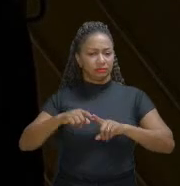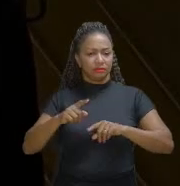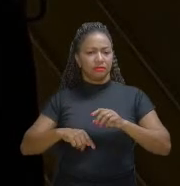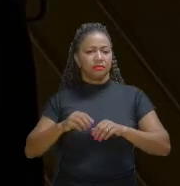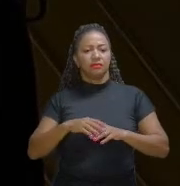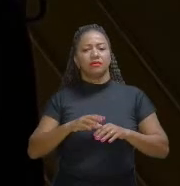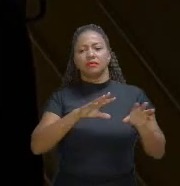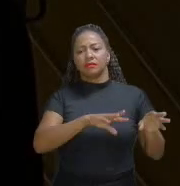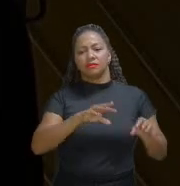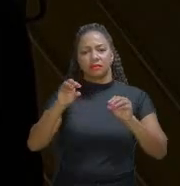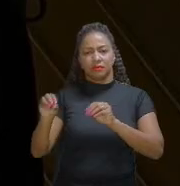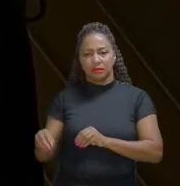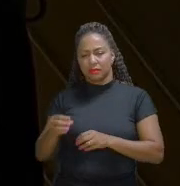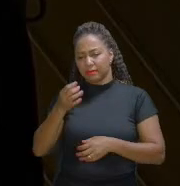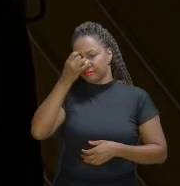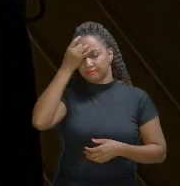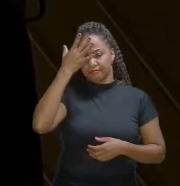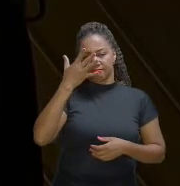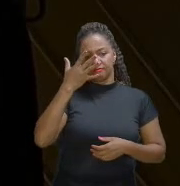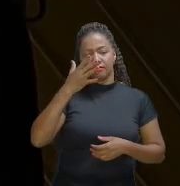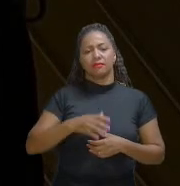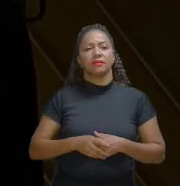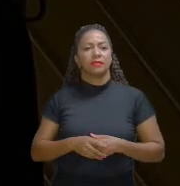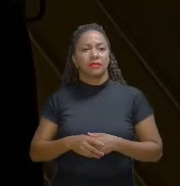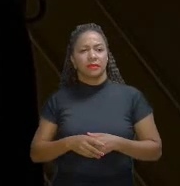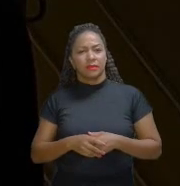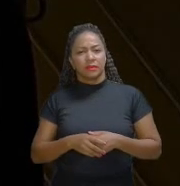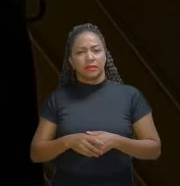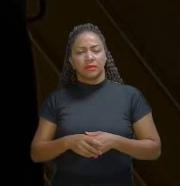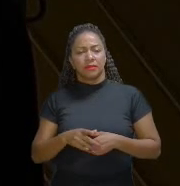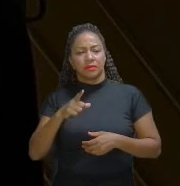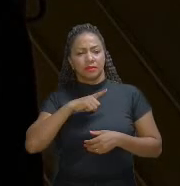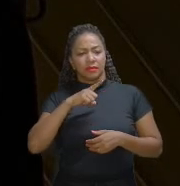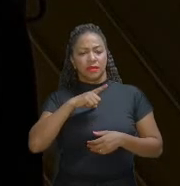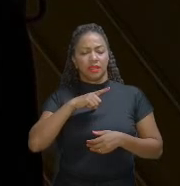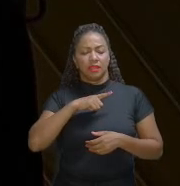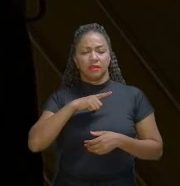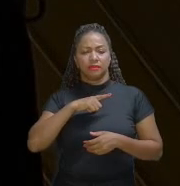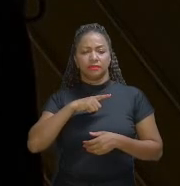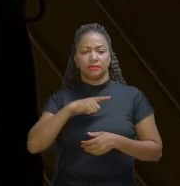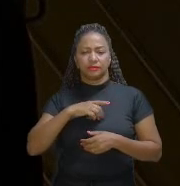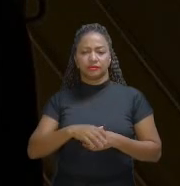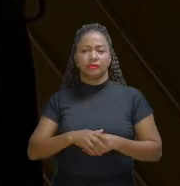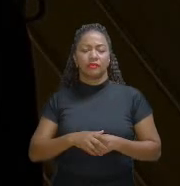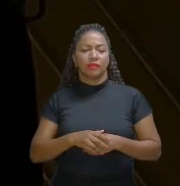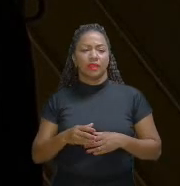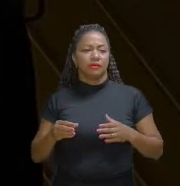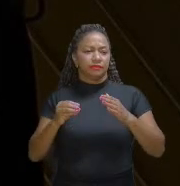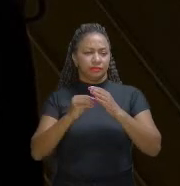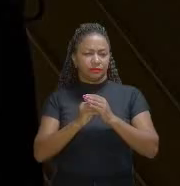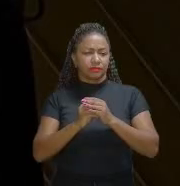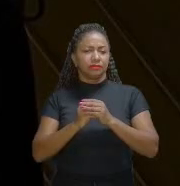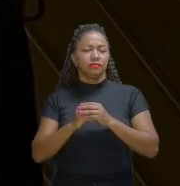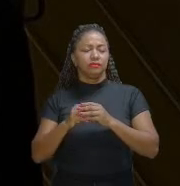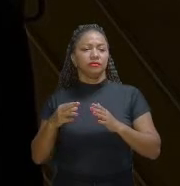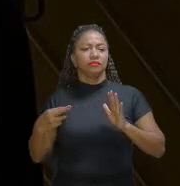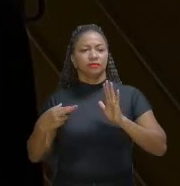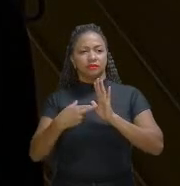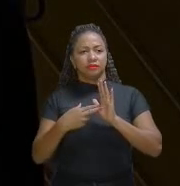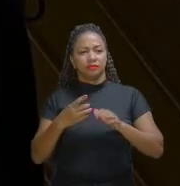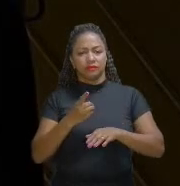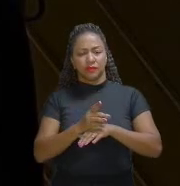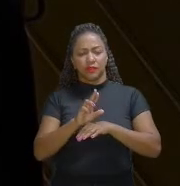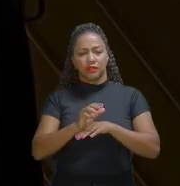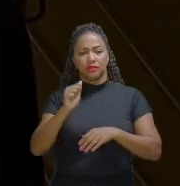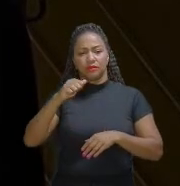ser transportado com certa facilidade. E cito aqui um precedente desta corte, da relatoria do Dr.